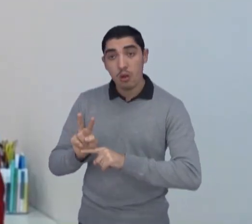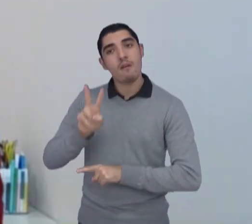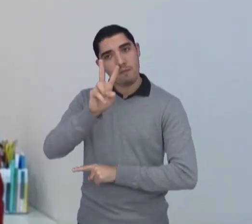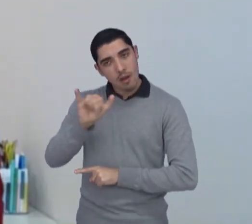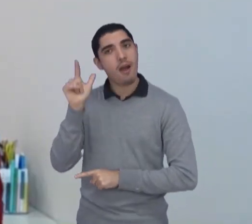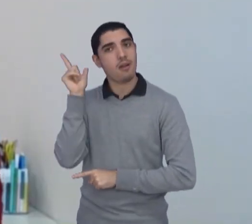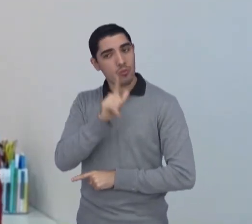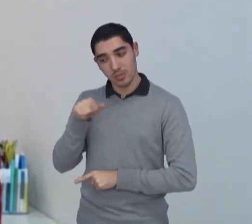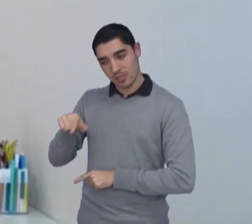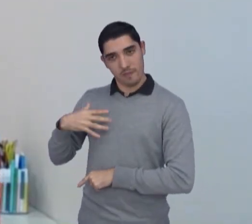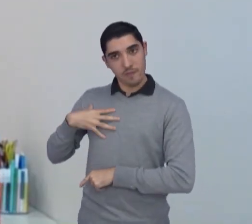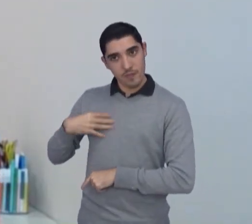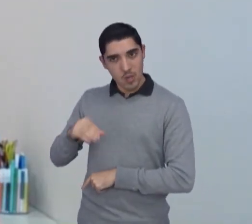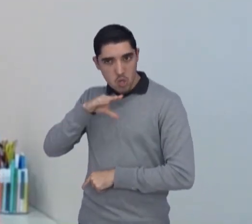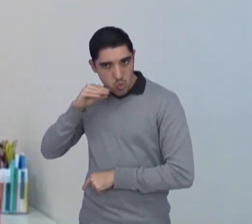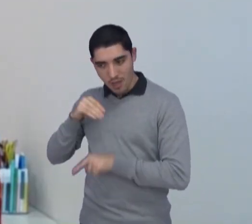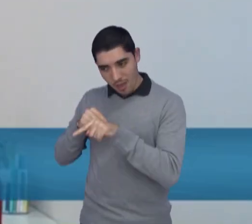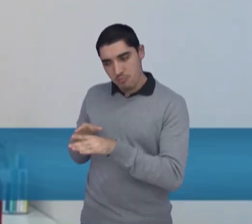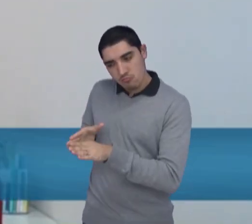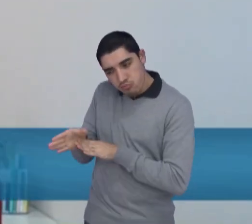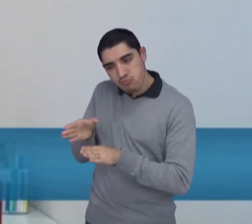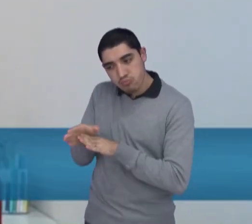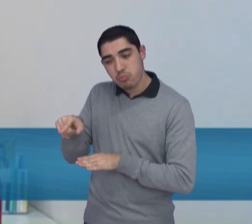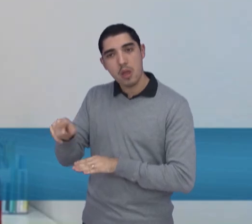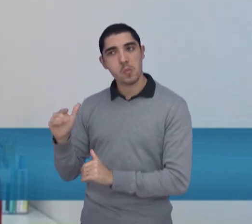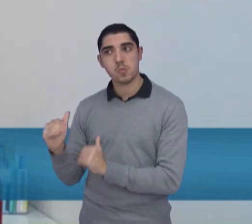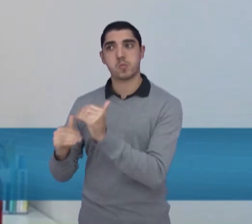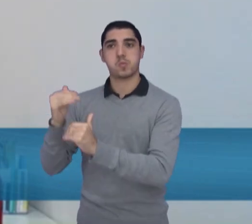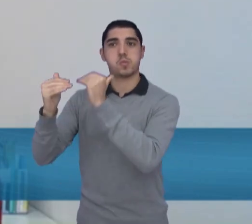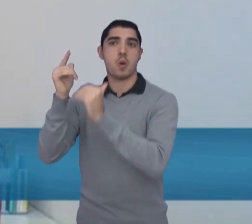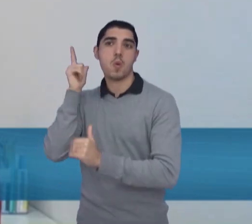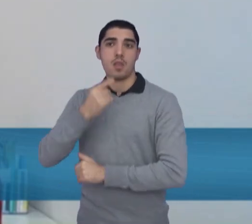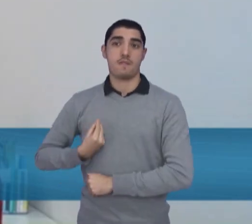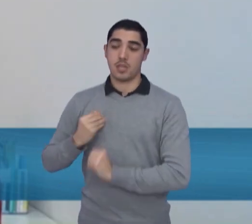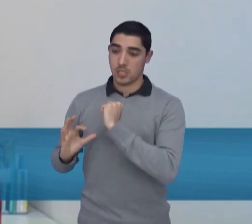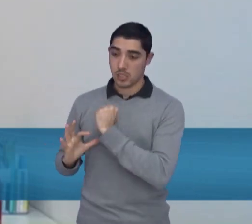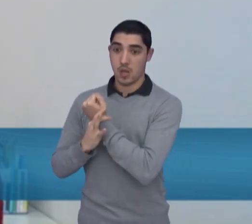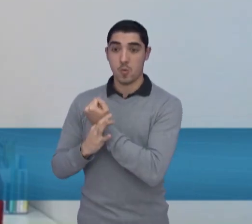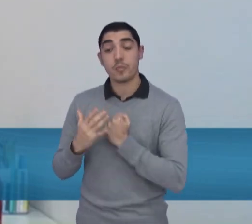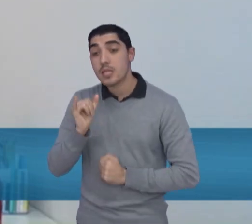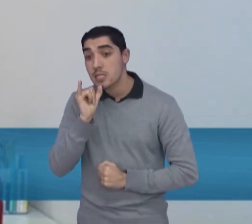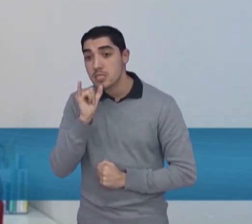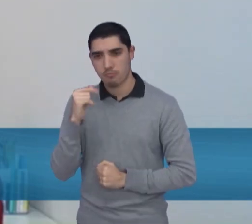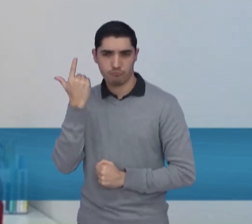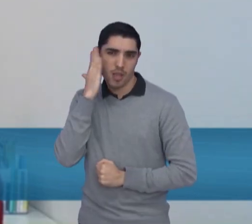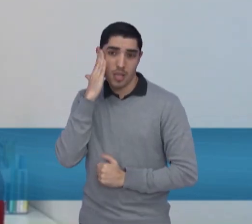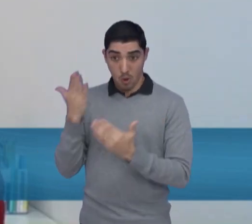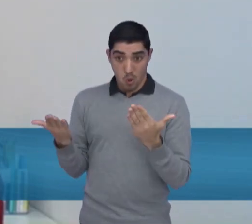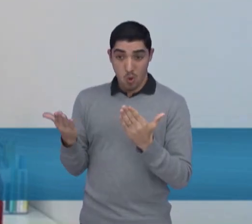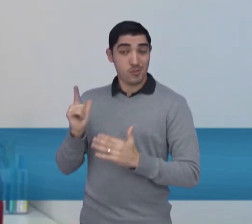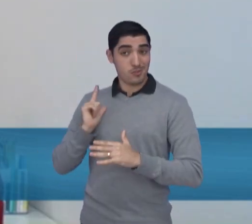guiar esse adolescente, né, por caminhos mais seguros. Então, assim, a gente sabe que hoje, por exemplo, temos aí as redes